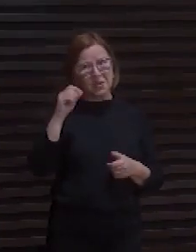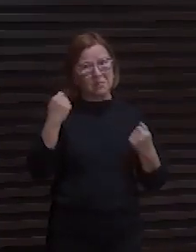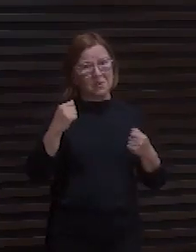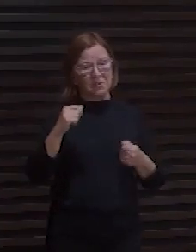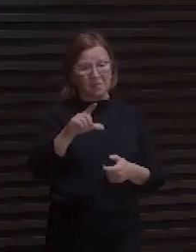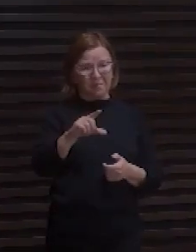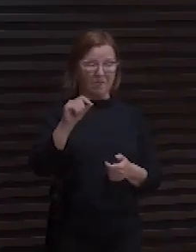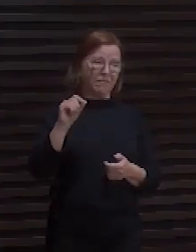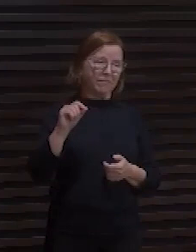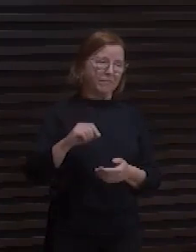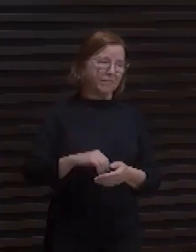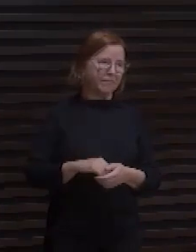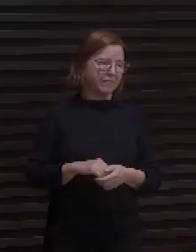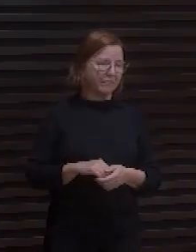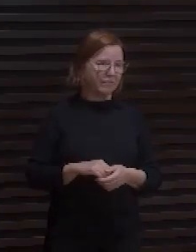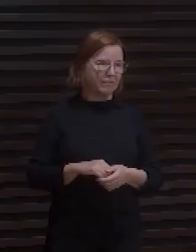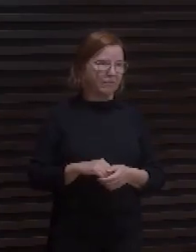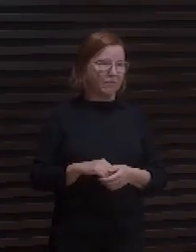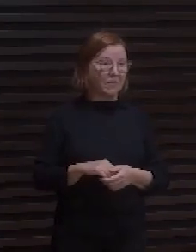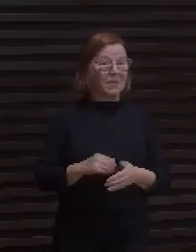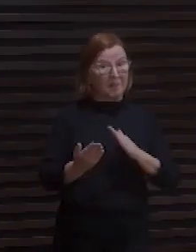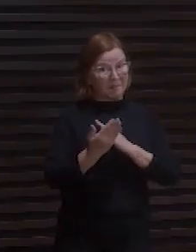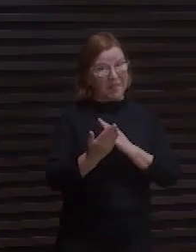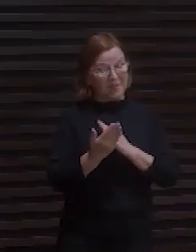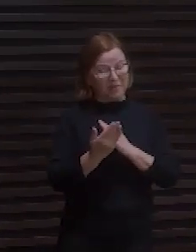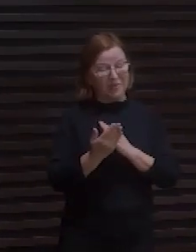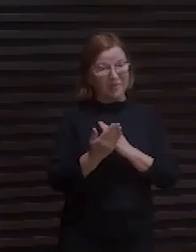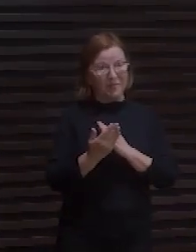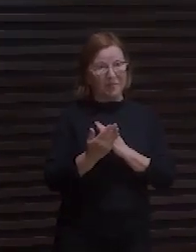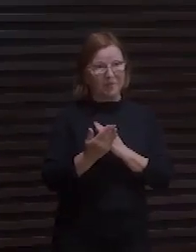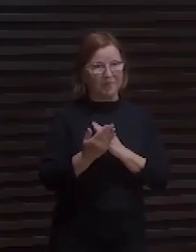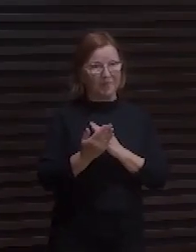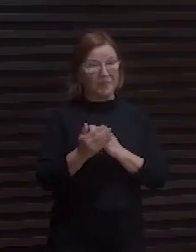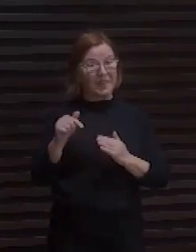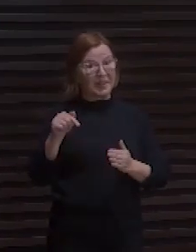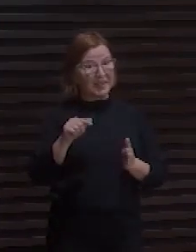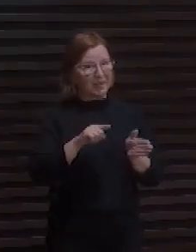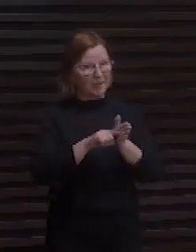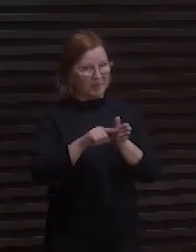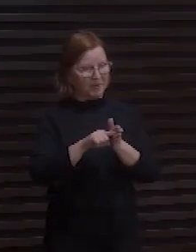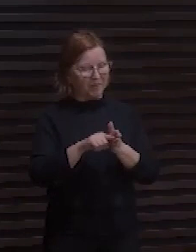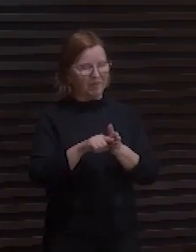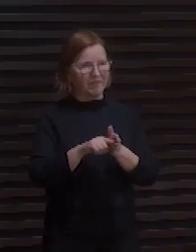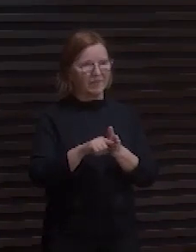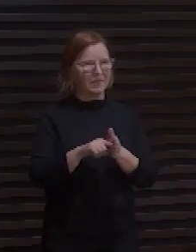decisões. Então me ajudou muito 7 perguntas que